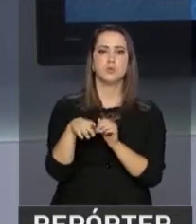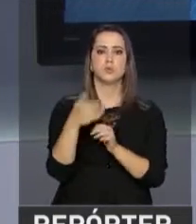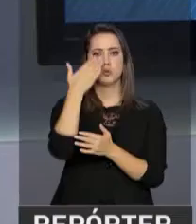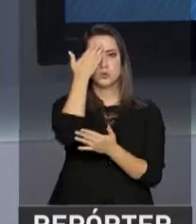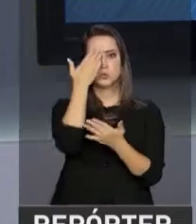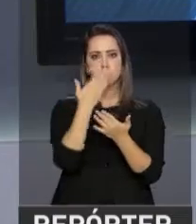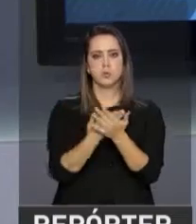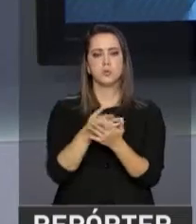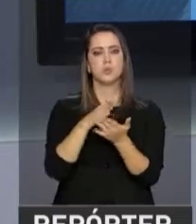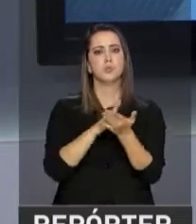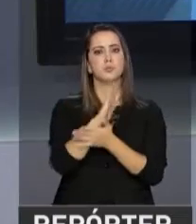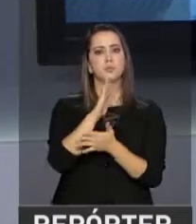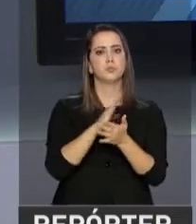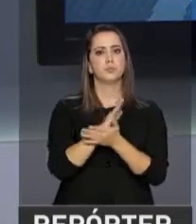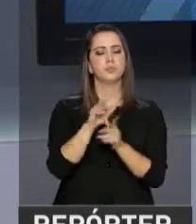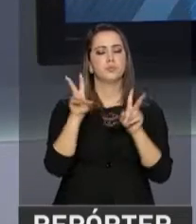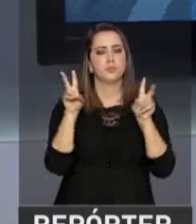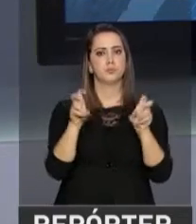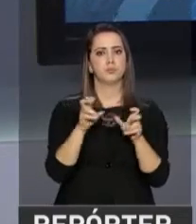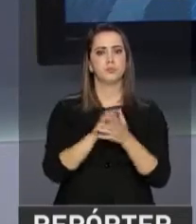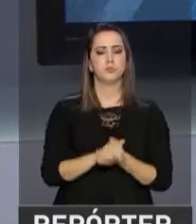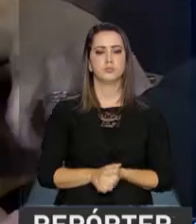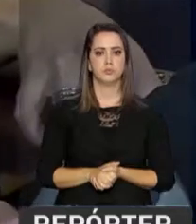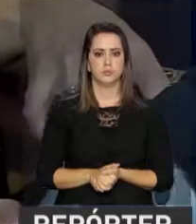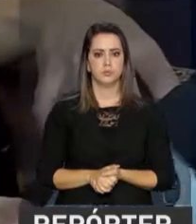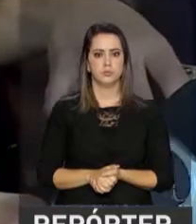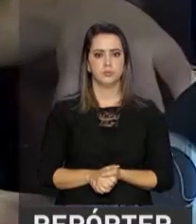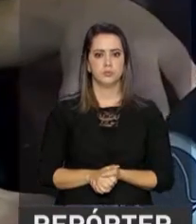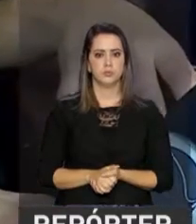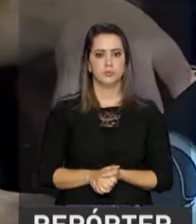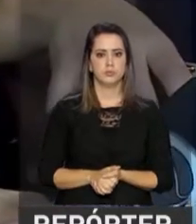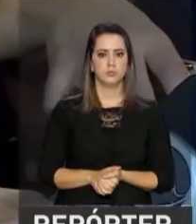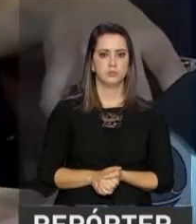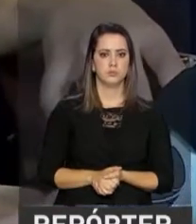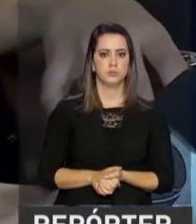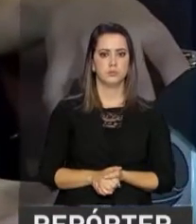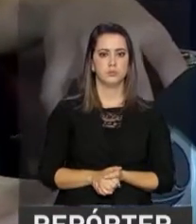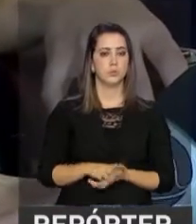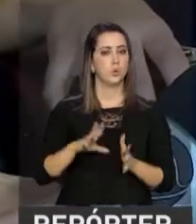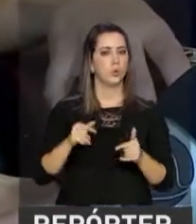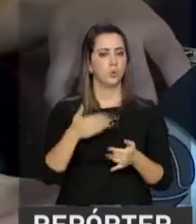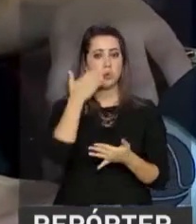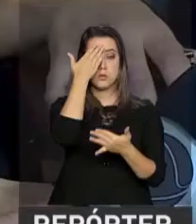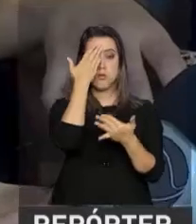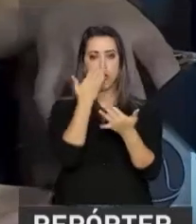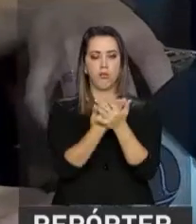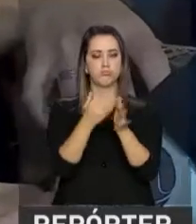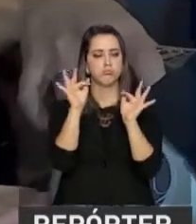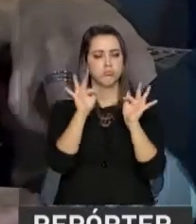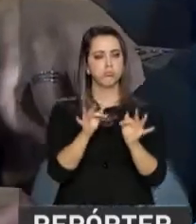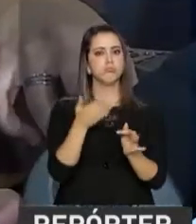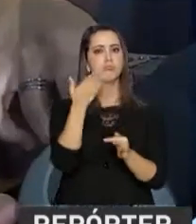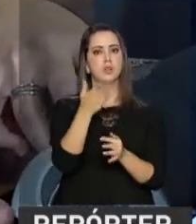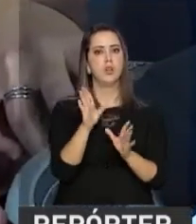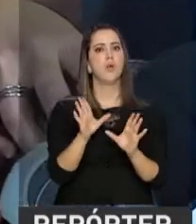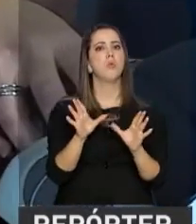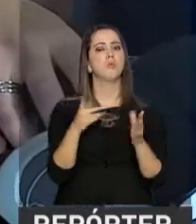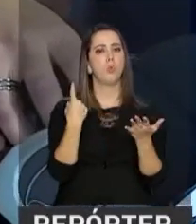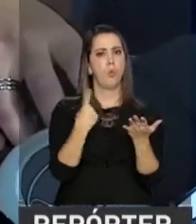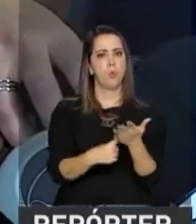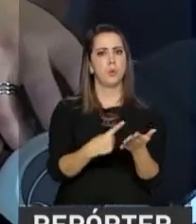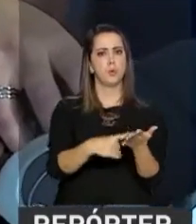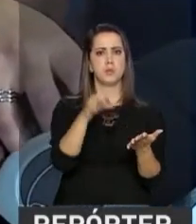otimistas sobre a aprovação do tema estão todos entusiasmados para o eventual fechamento da questão